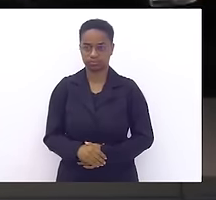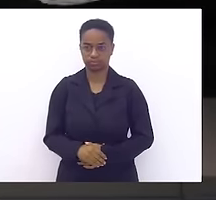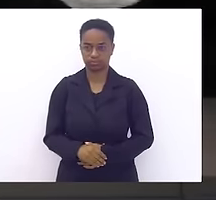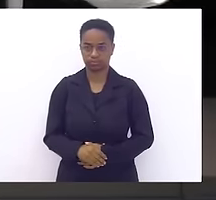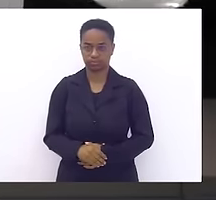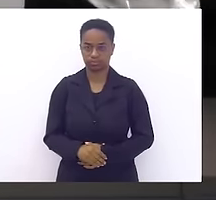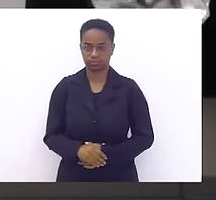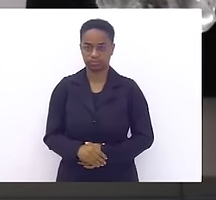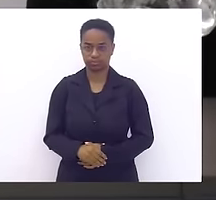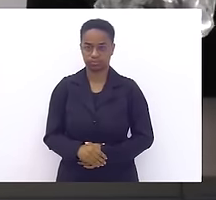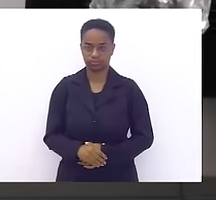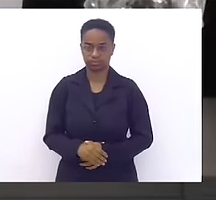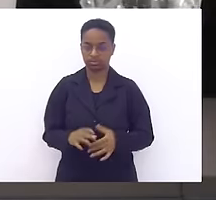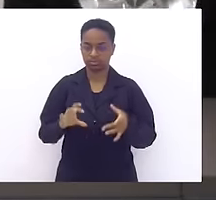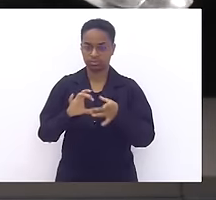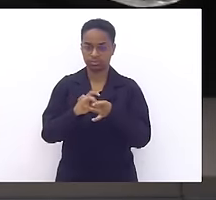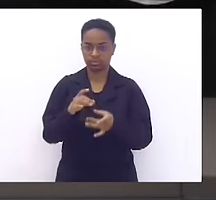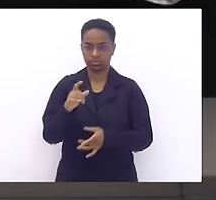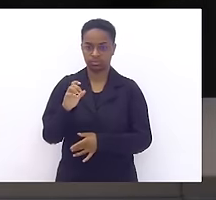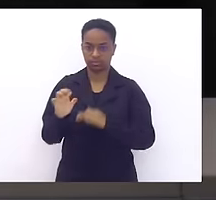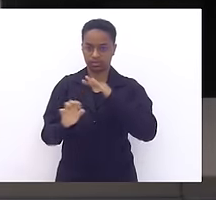de empresas privadas